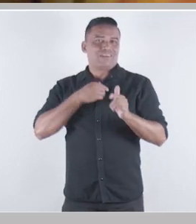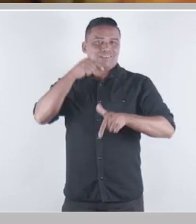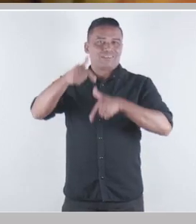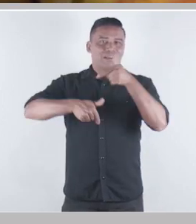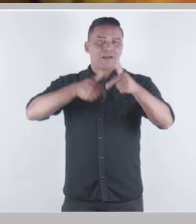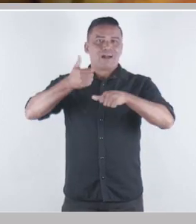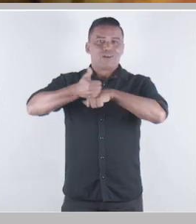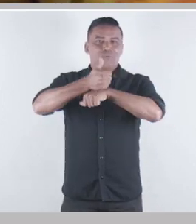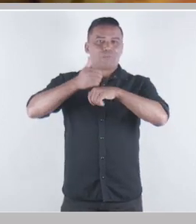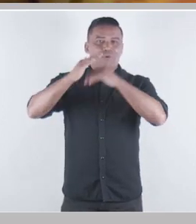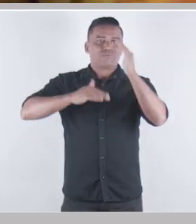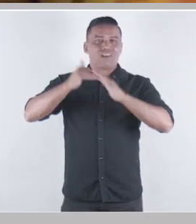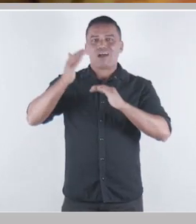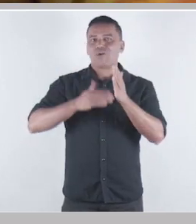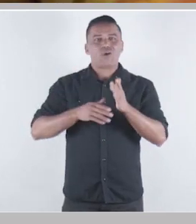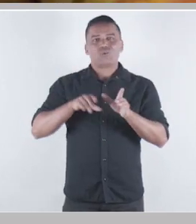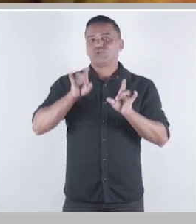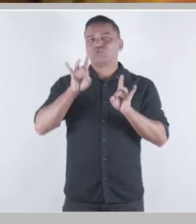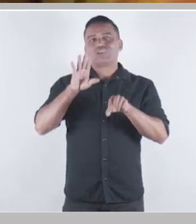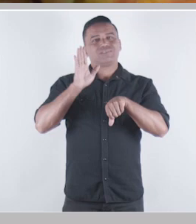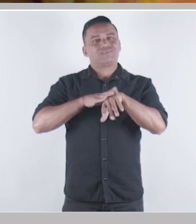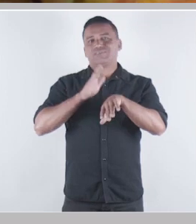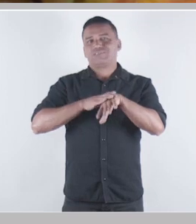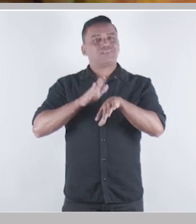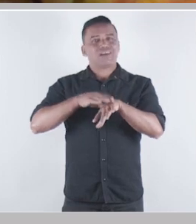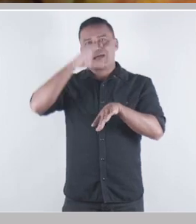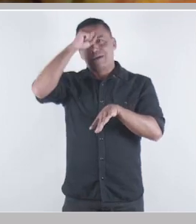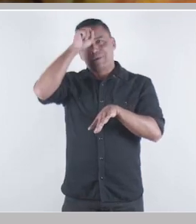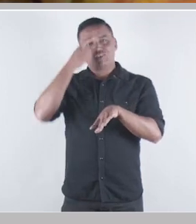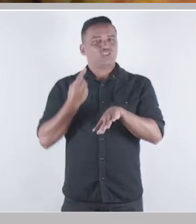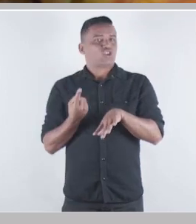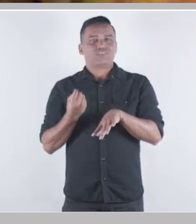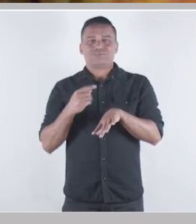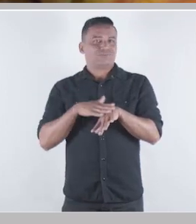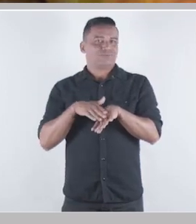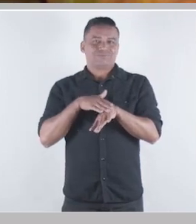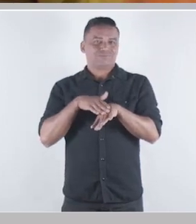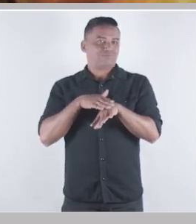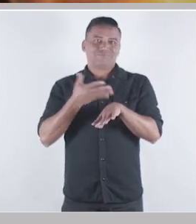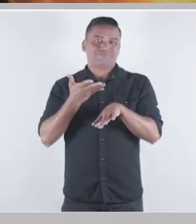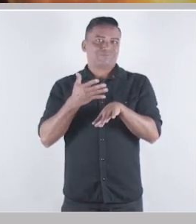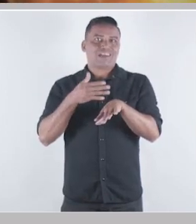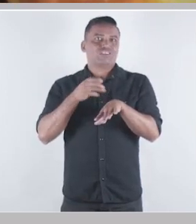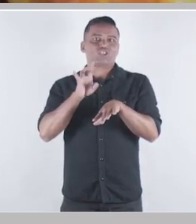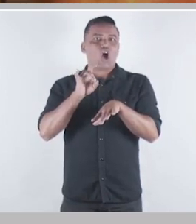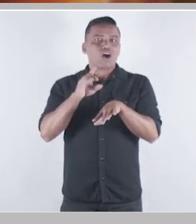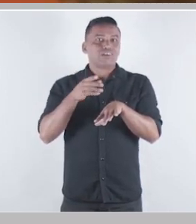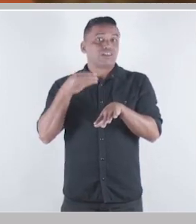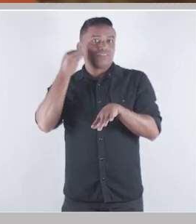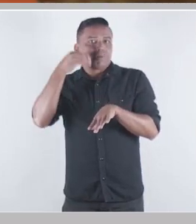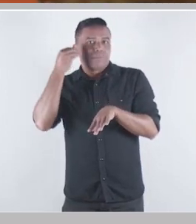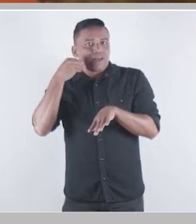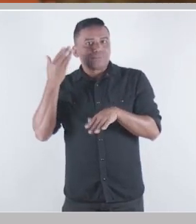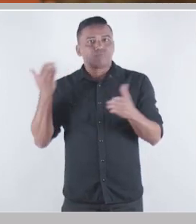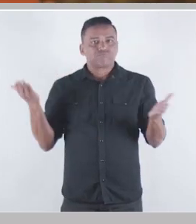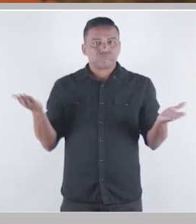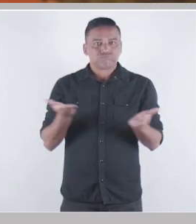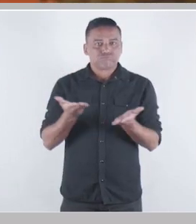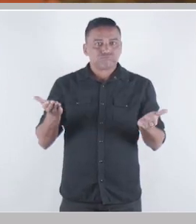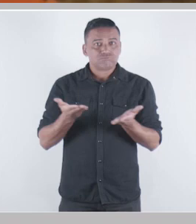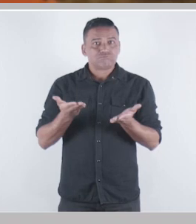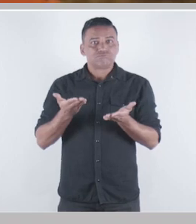Então, eu me importo muito mais com o momento, assim, com a experimentação, com o agora, e não fico